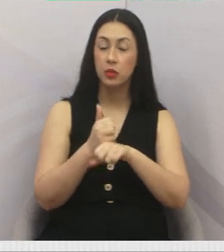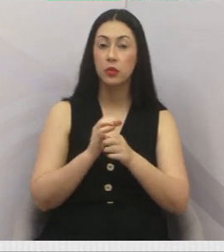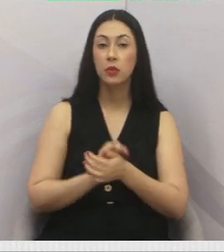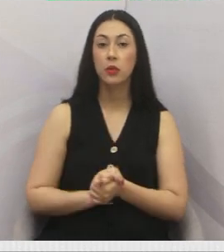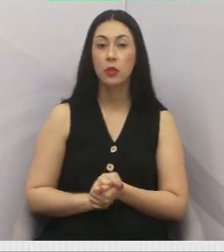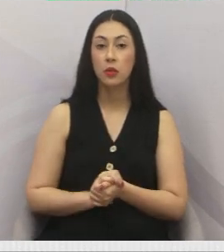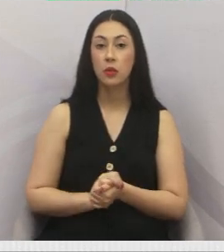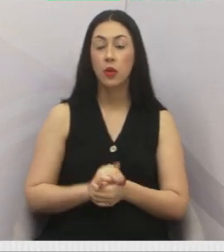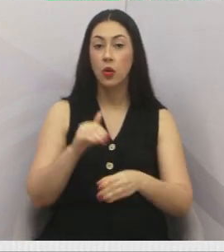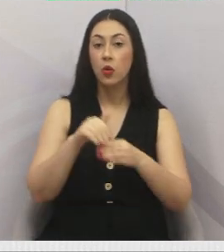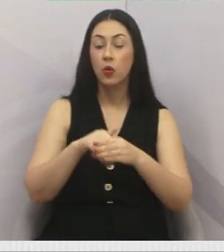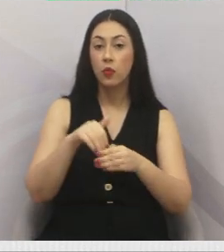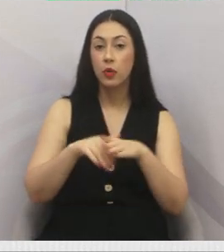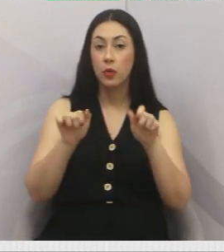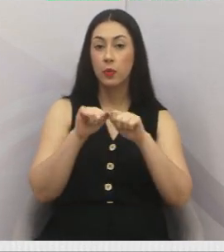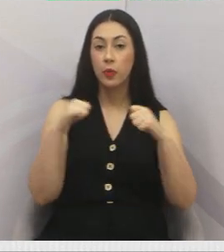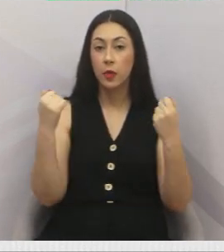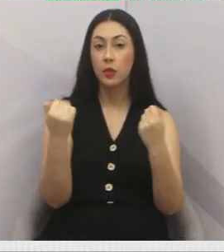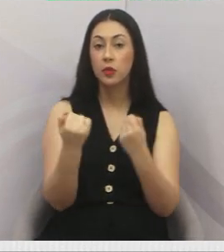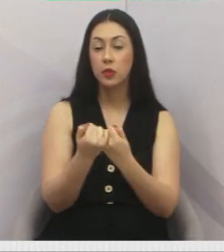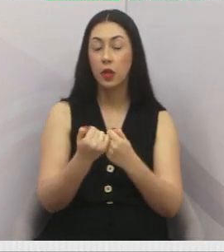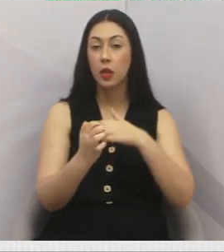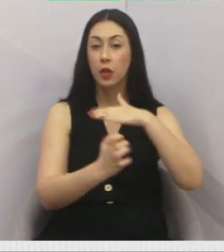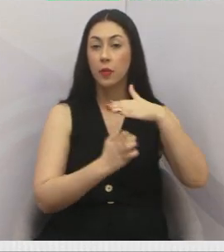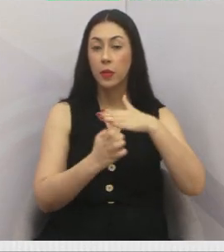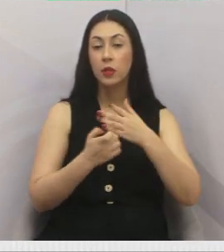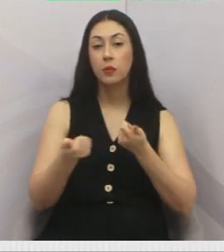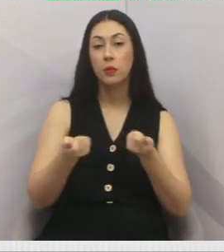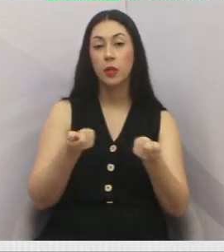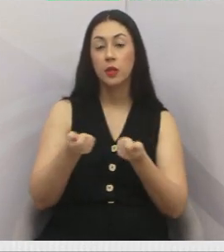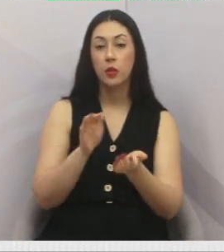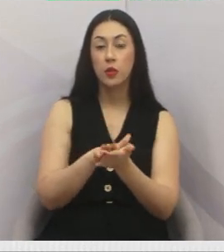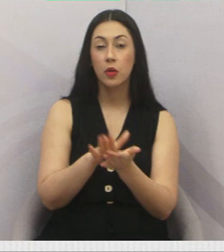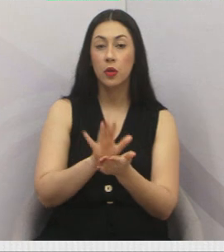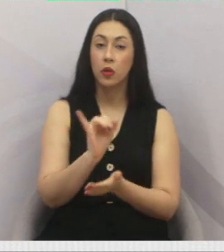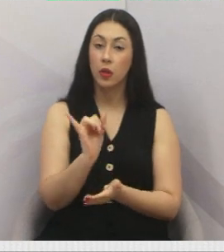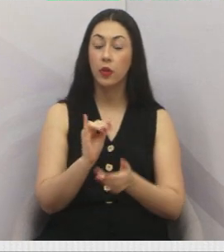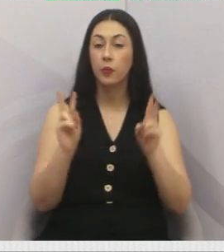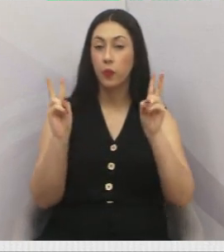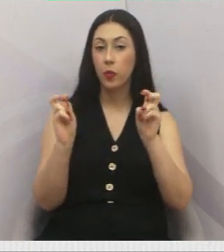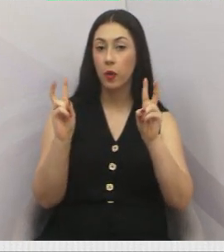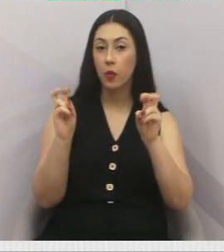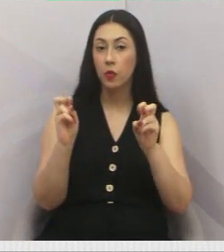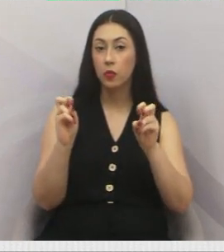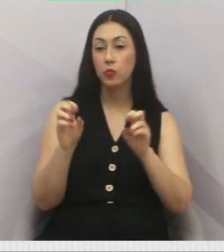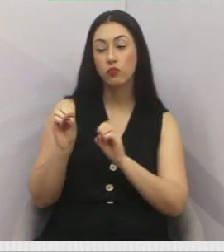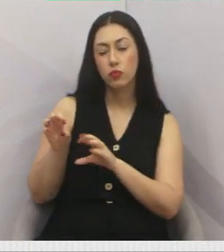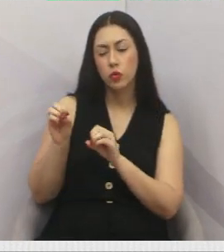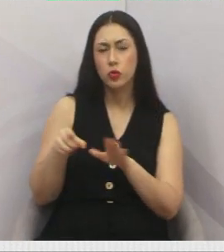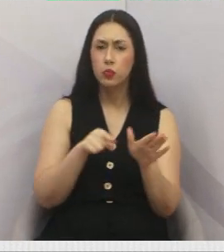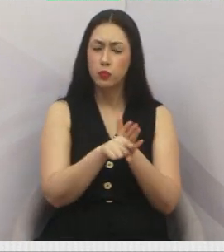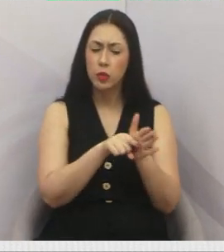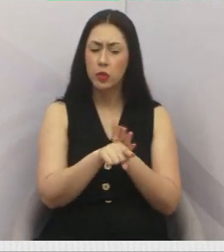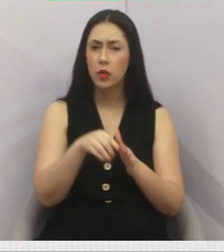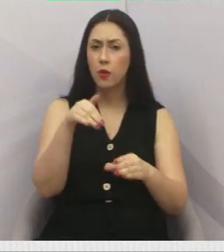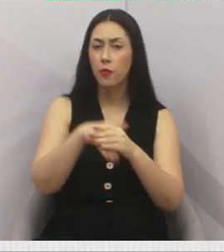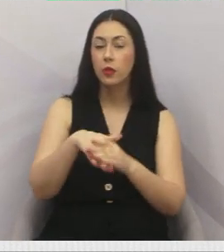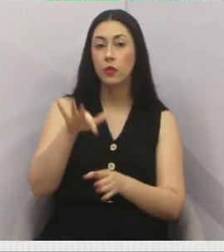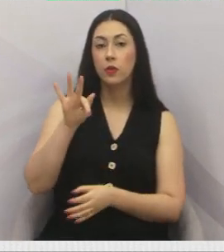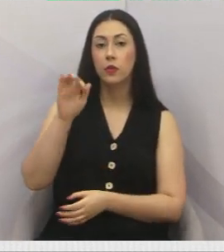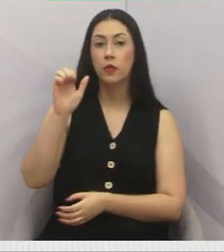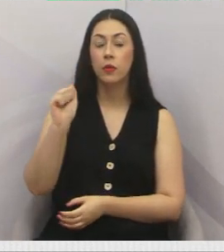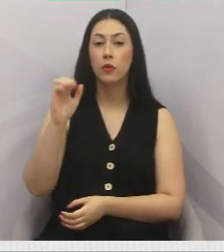profissionais. Um voto para Associação das Empresas de Mineração de Jacareí. Segmento entidades acadêmicas. Um voto para a FATEC